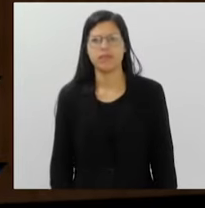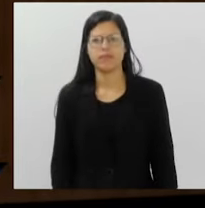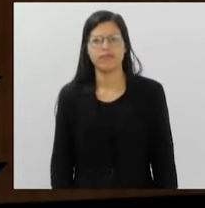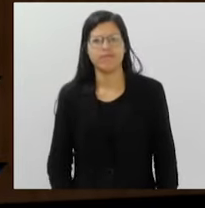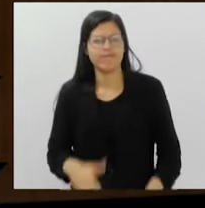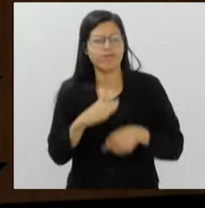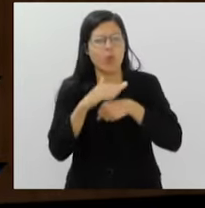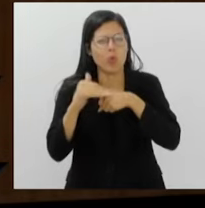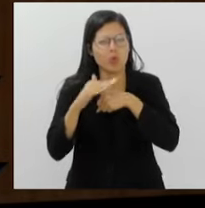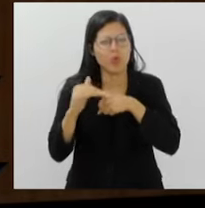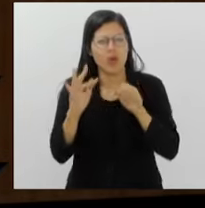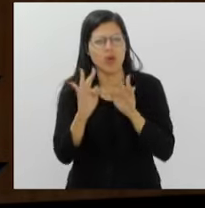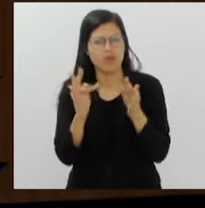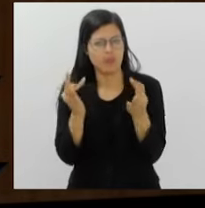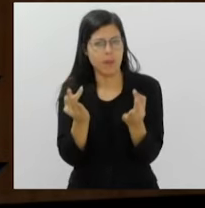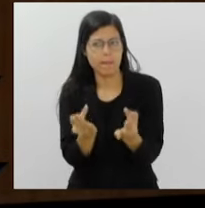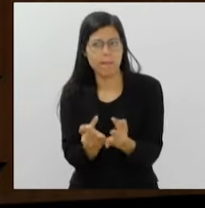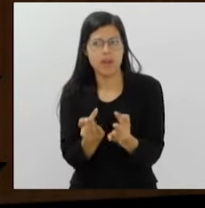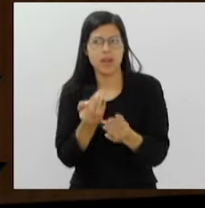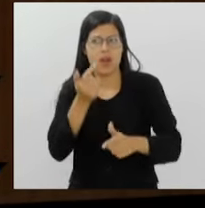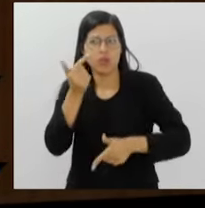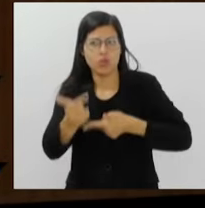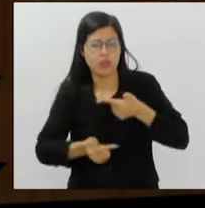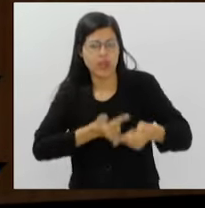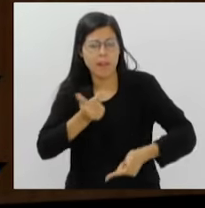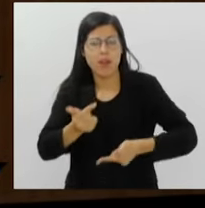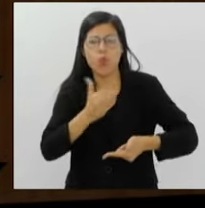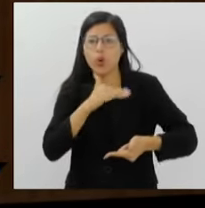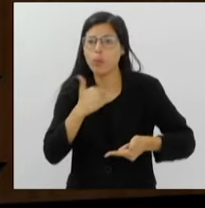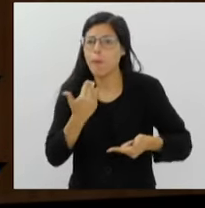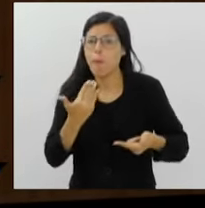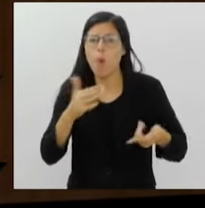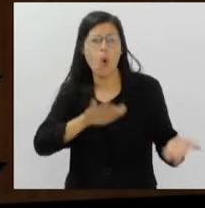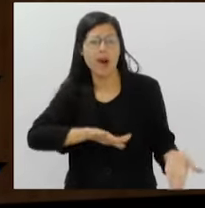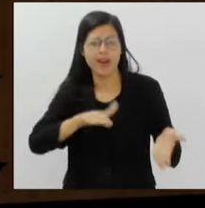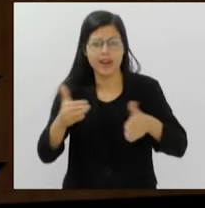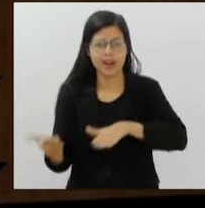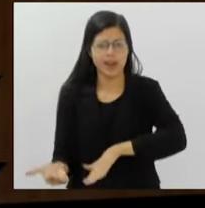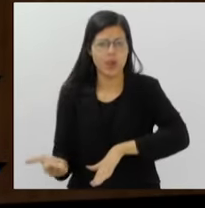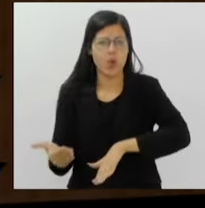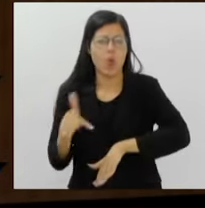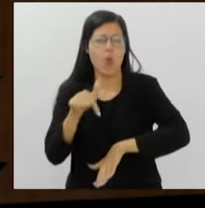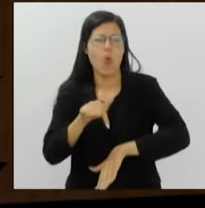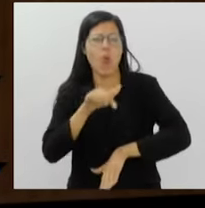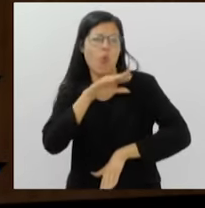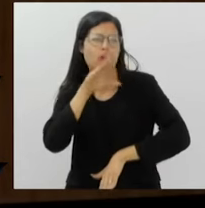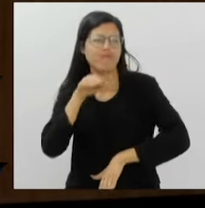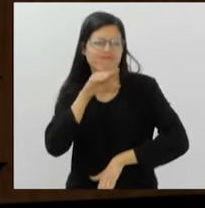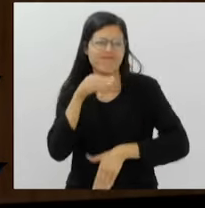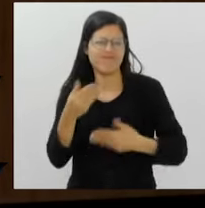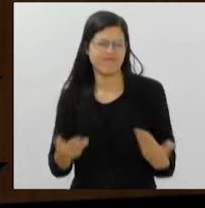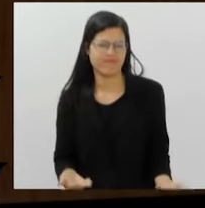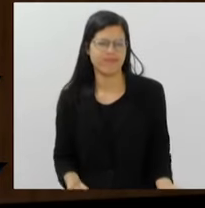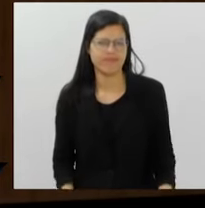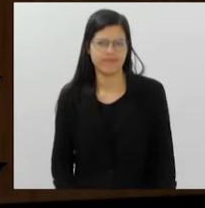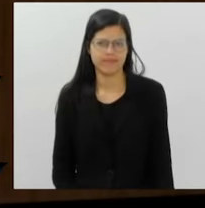os parentes do trabalhador falecido com esse papinho mole.